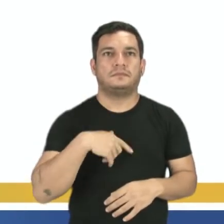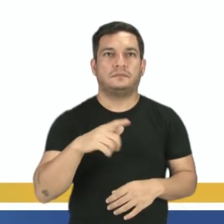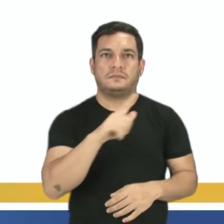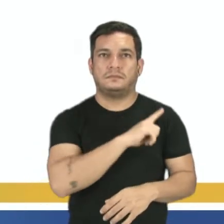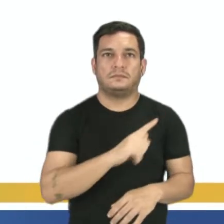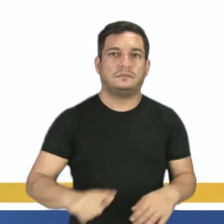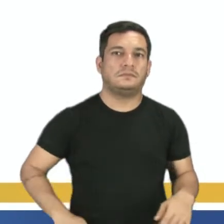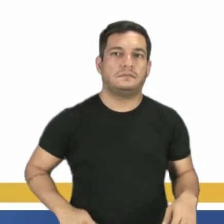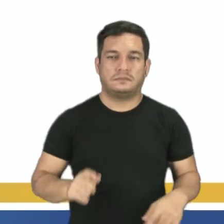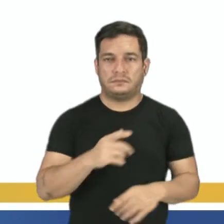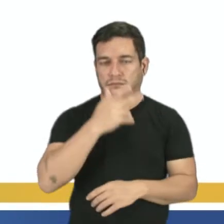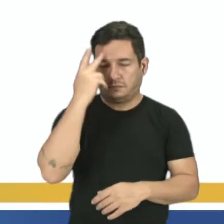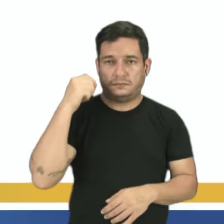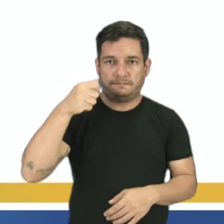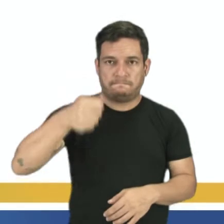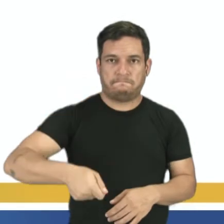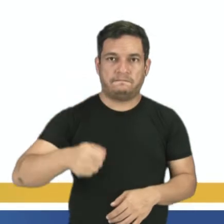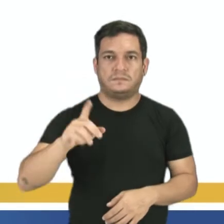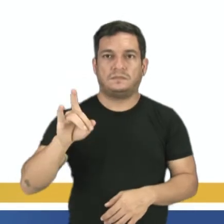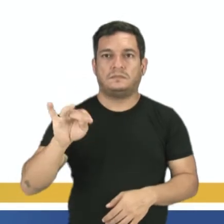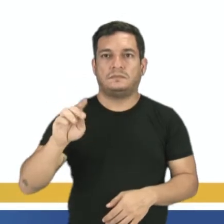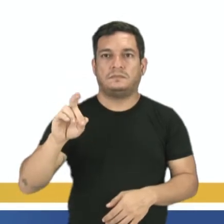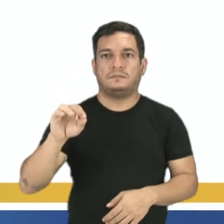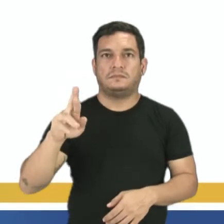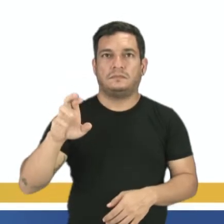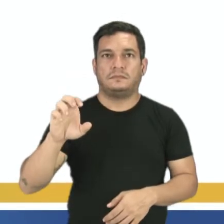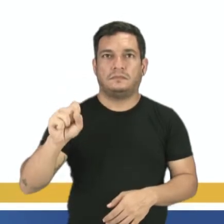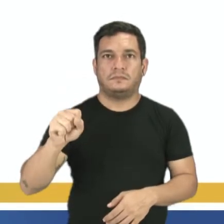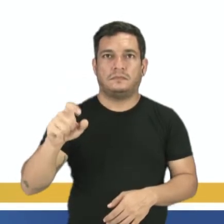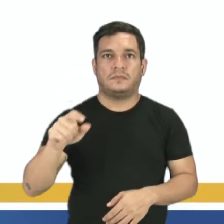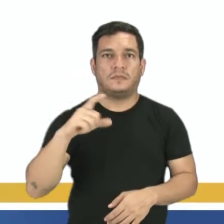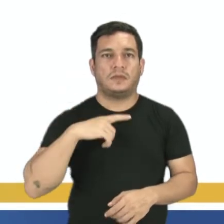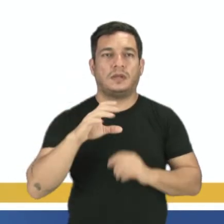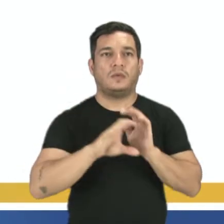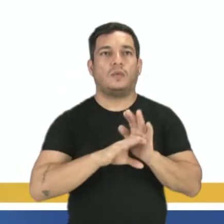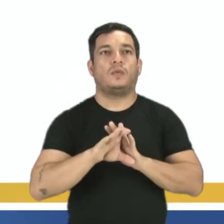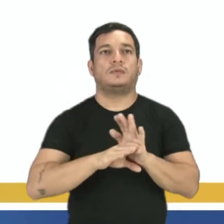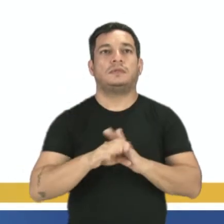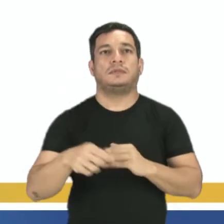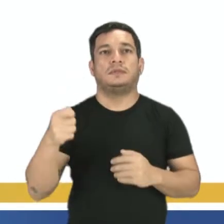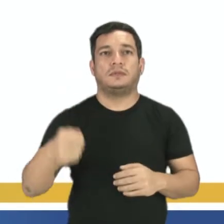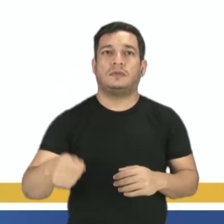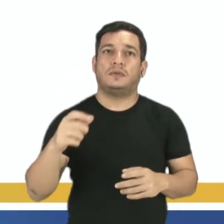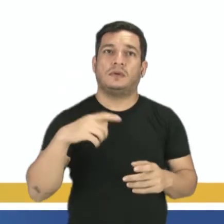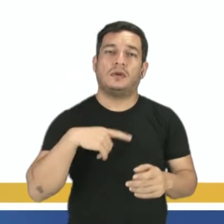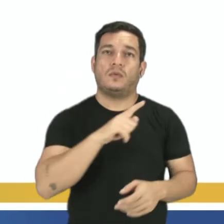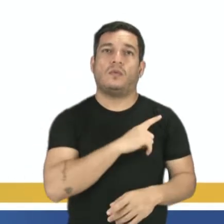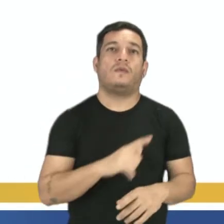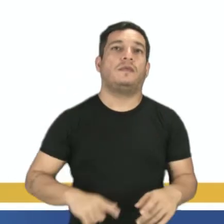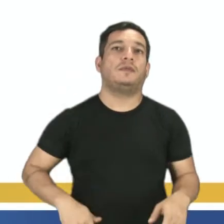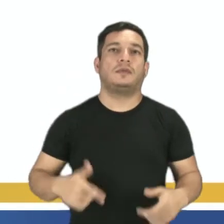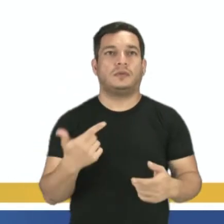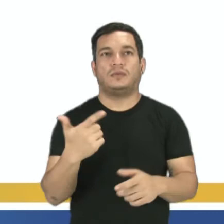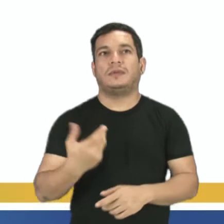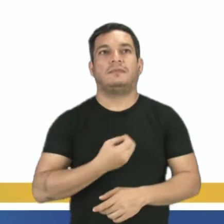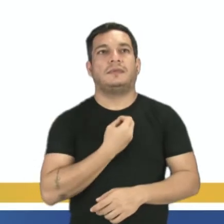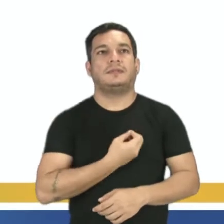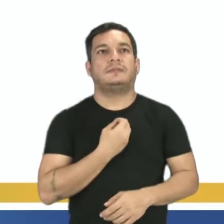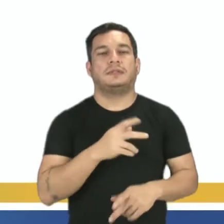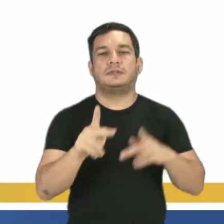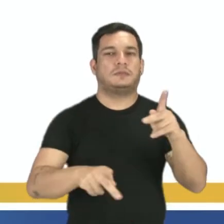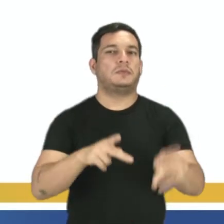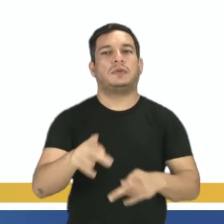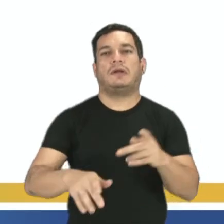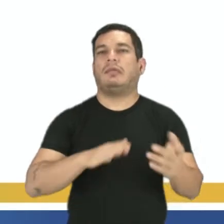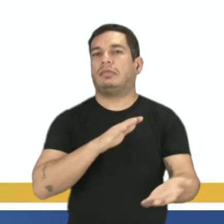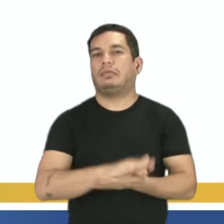continuam sendo governados por ditadores. O conceito de ditadura consiste num sistema de governo em que não há a